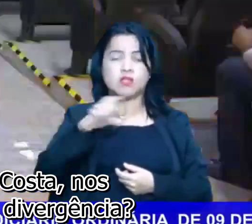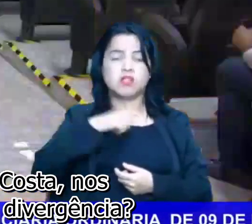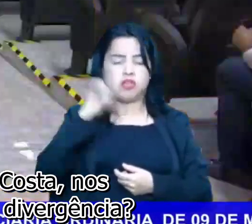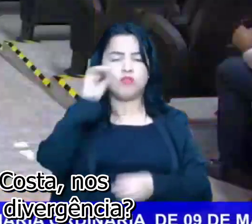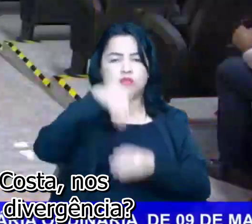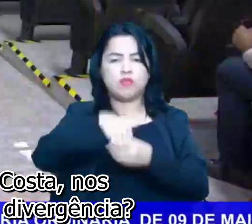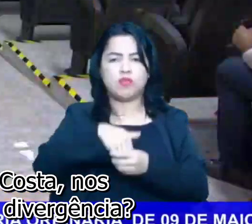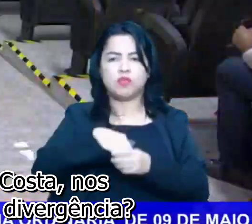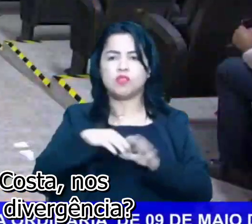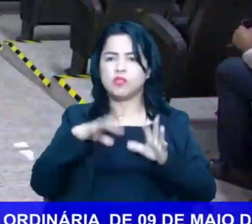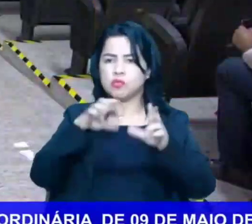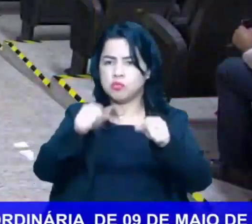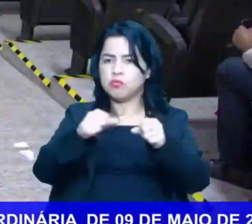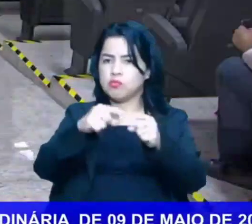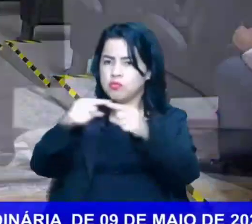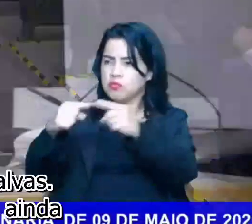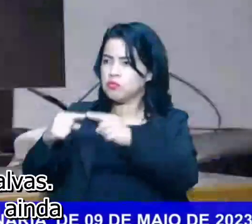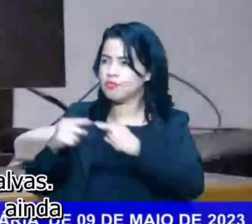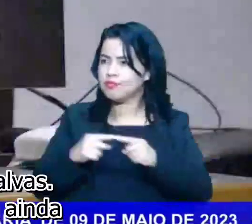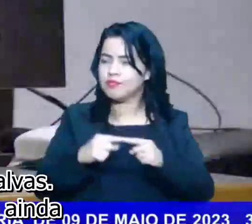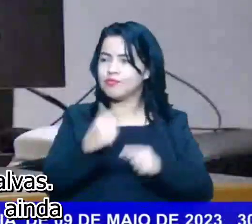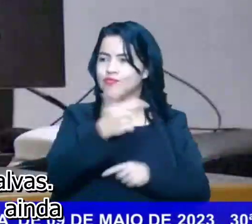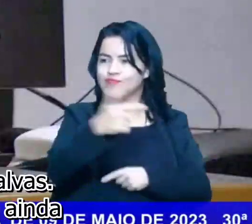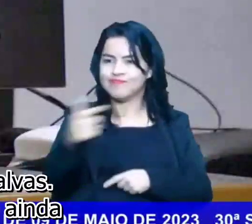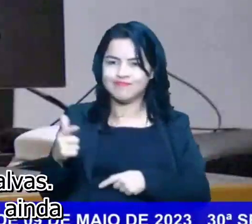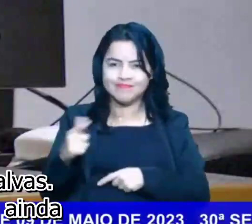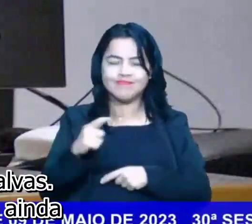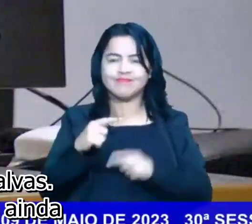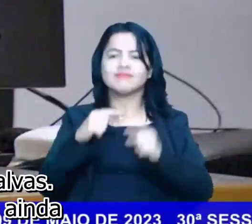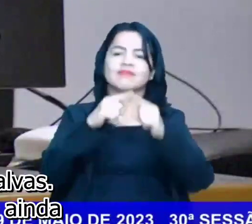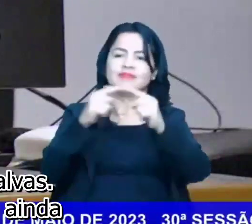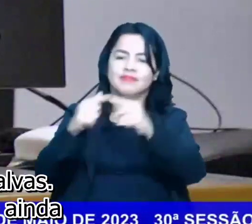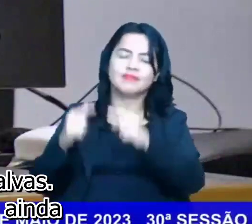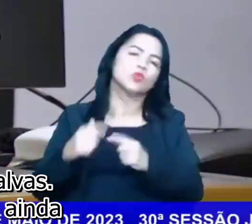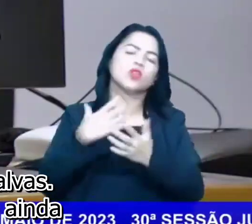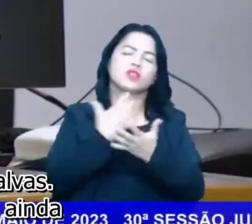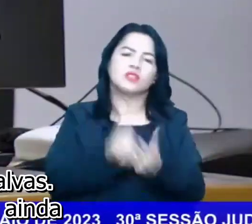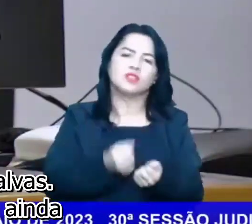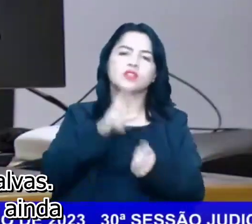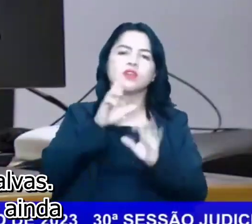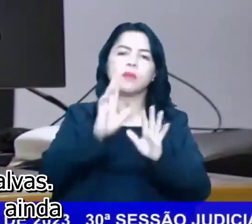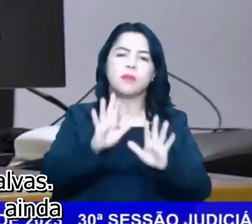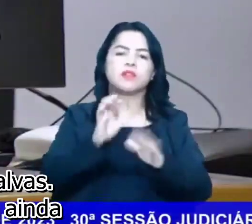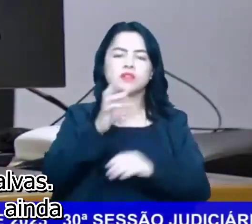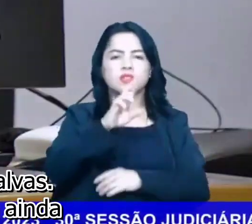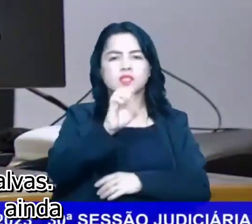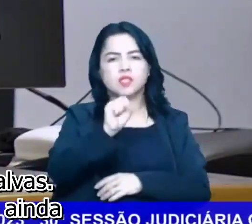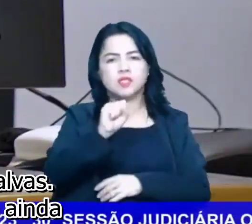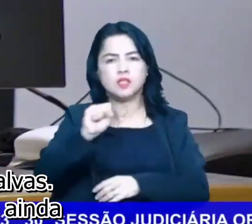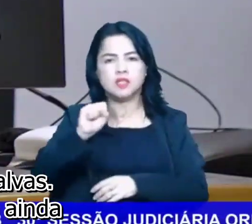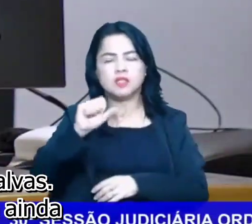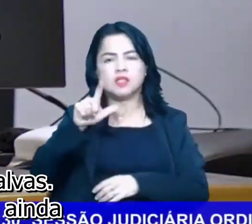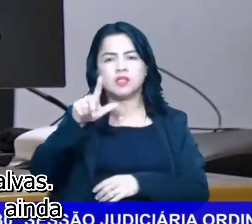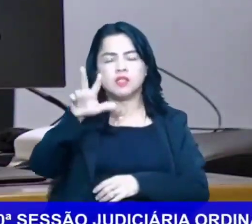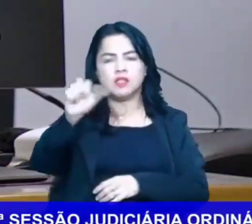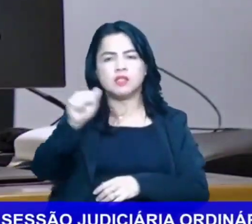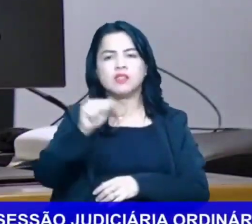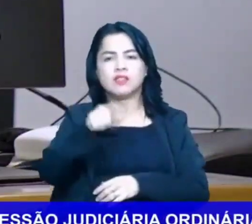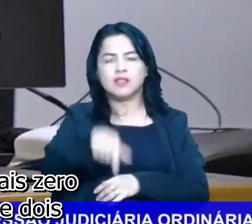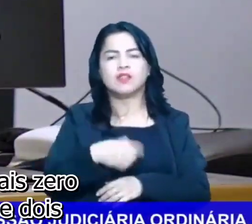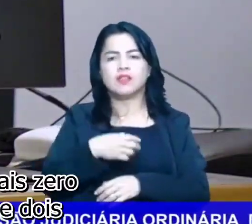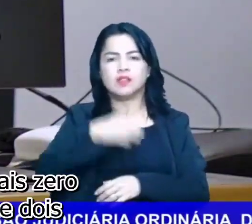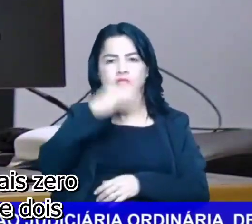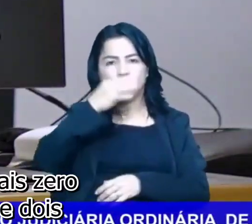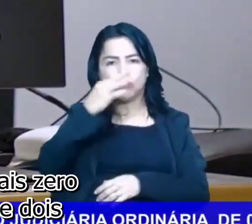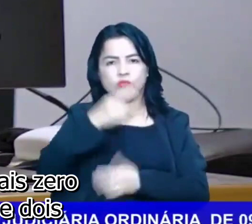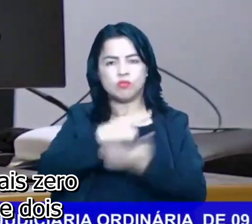voto. Alguma divergência? Não havendo, contas aprovadas com ressalvas. Agora, julgamento em bloco, doutora Paola ainda.